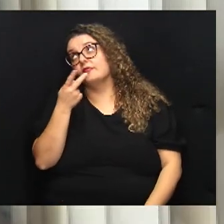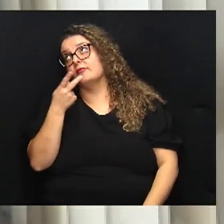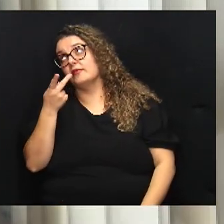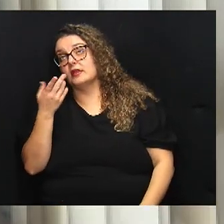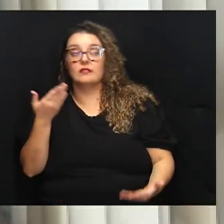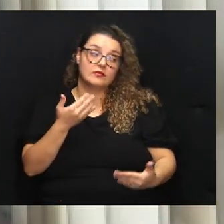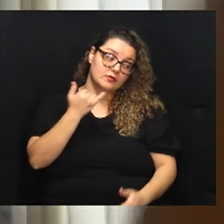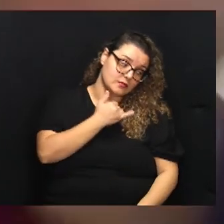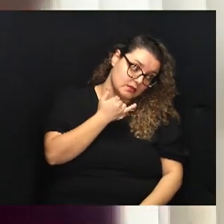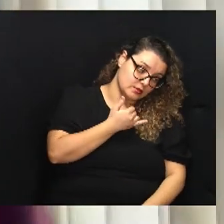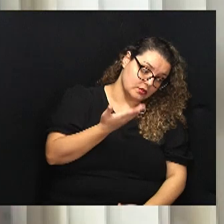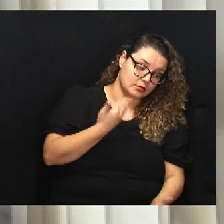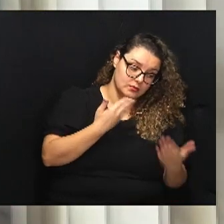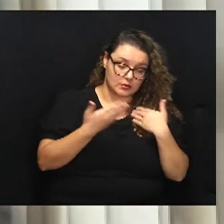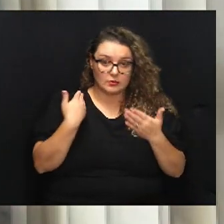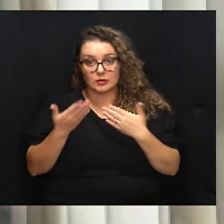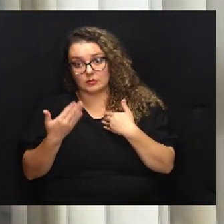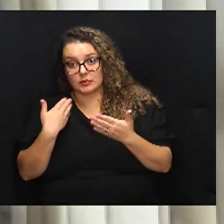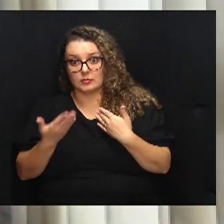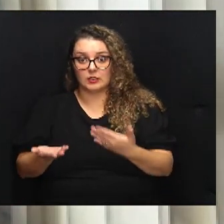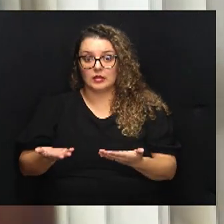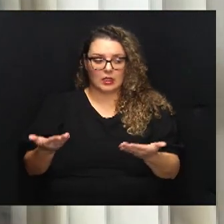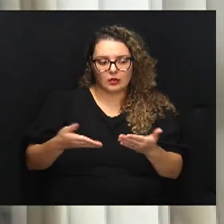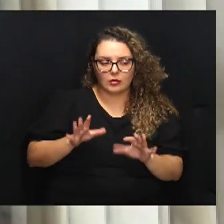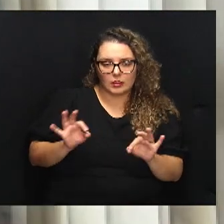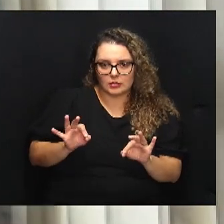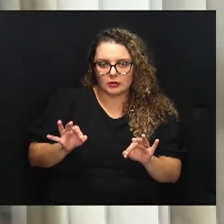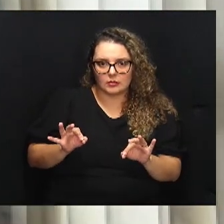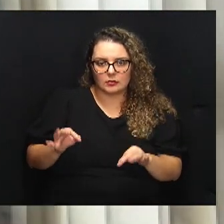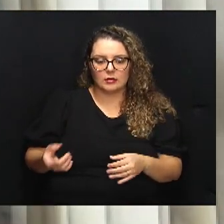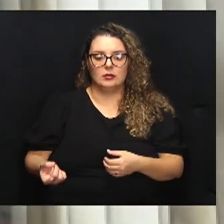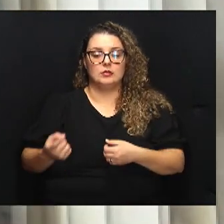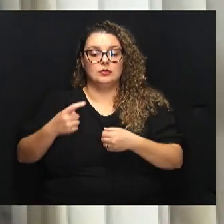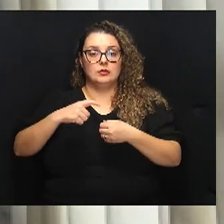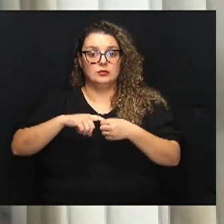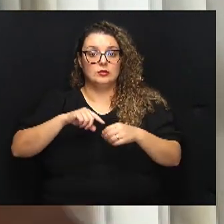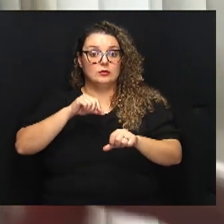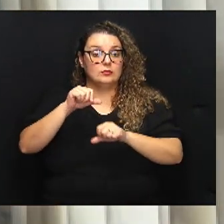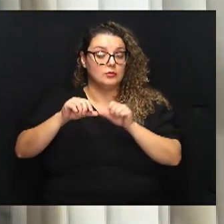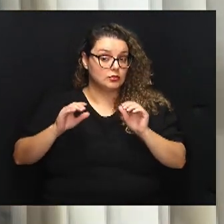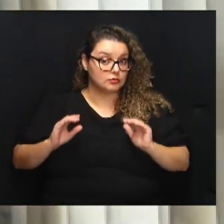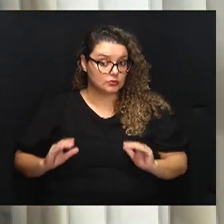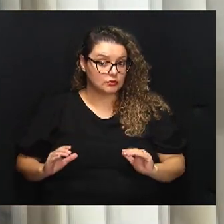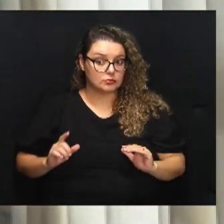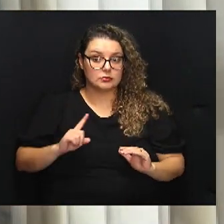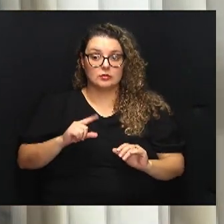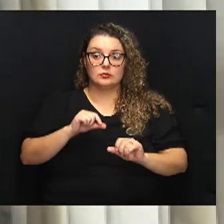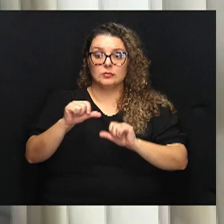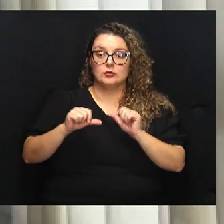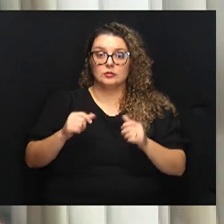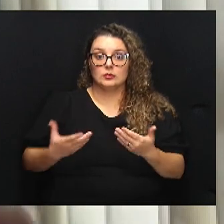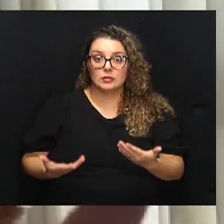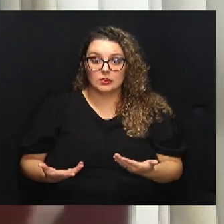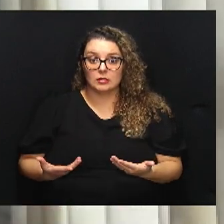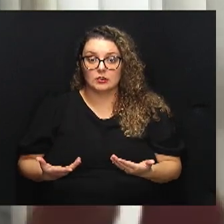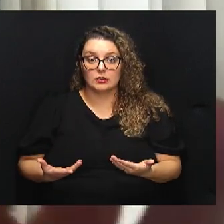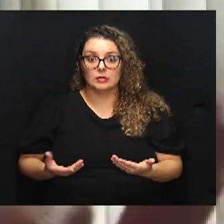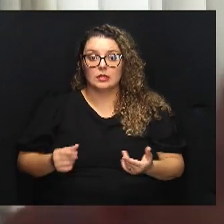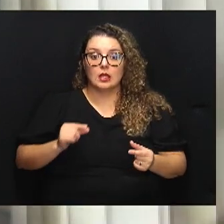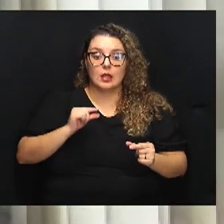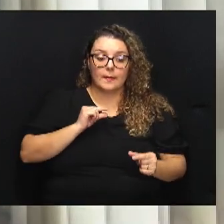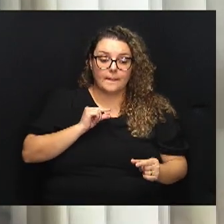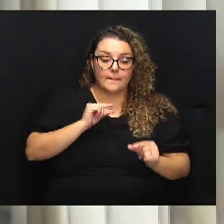consegue buscá-lo na escola, esse trajeto para casa, se mudou o comportamento, não mudou o comportamento. Então são